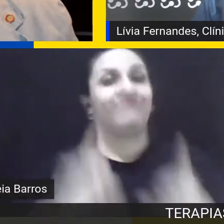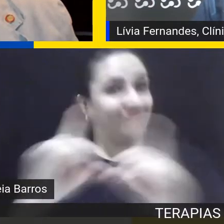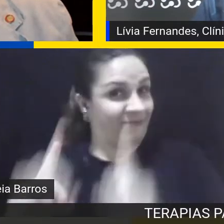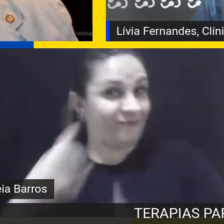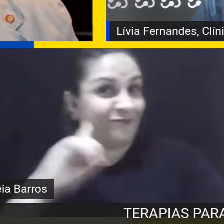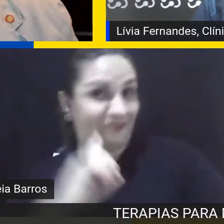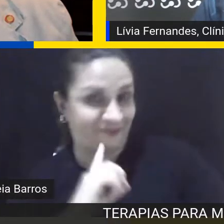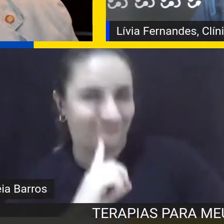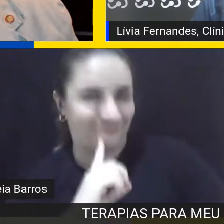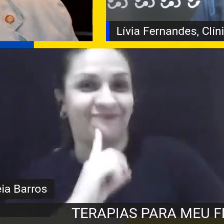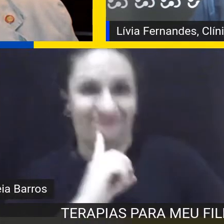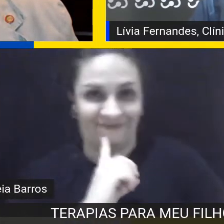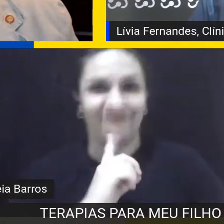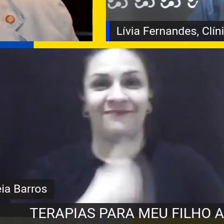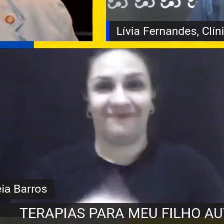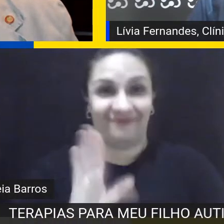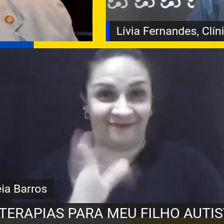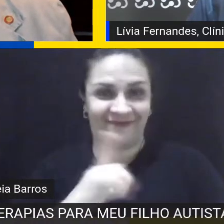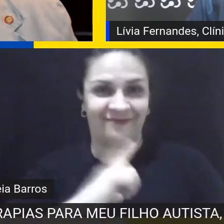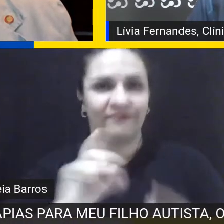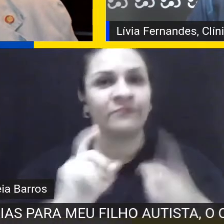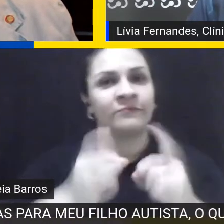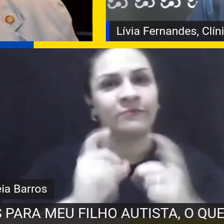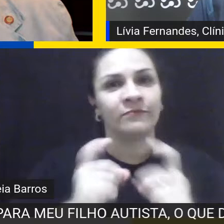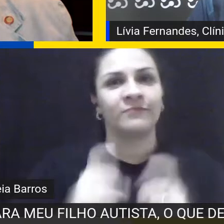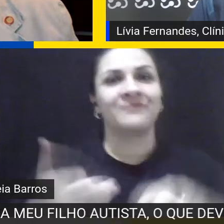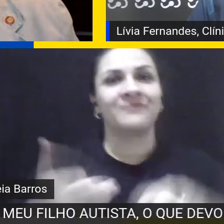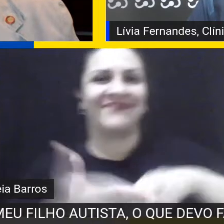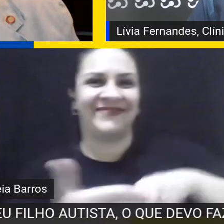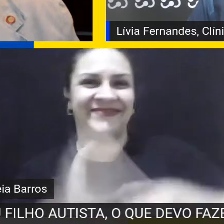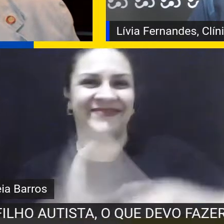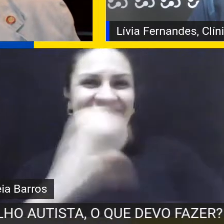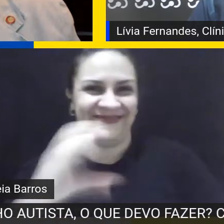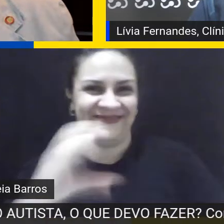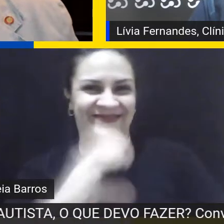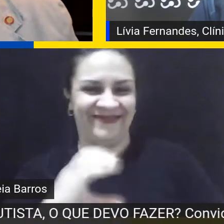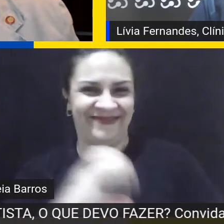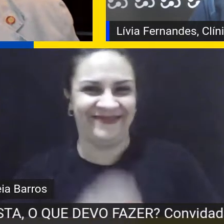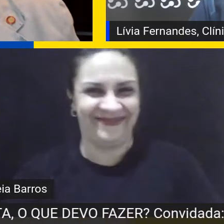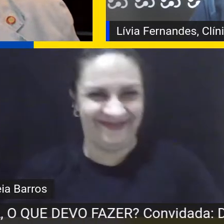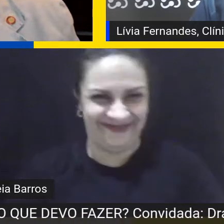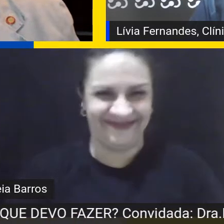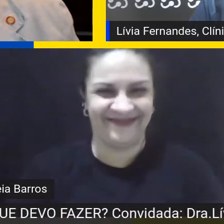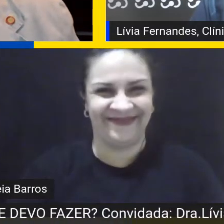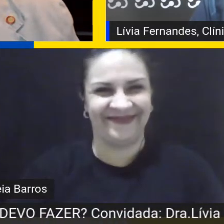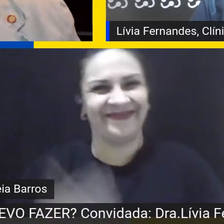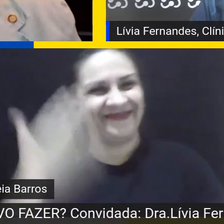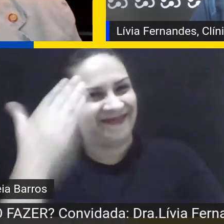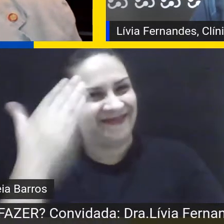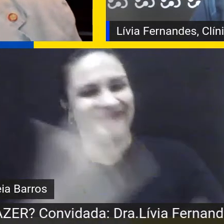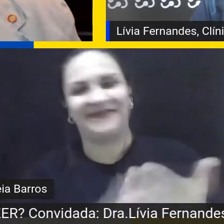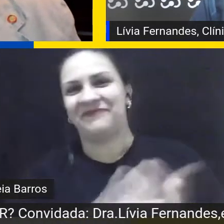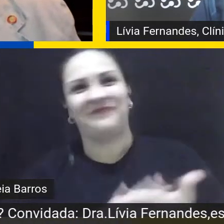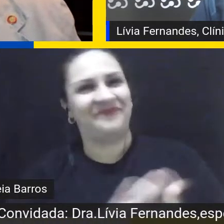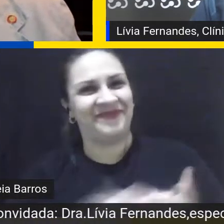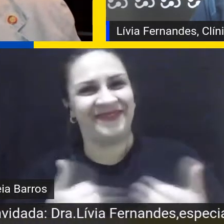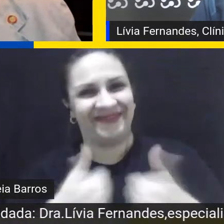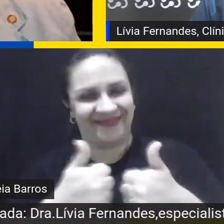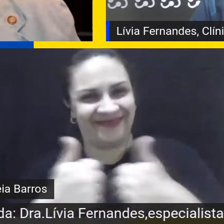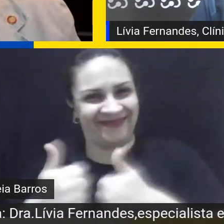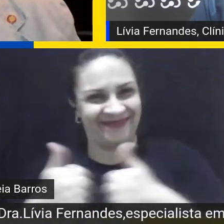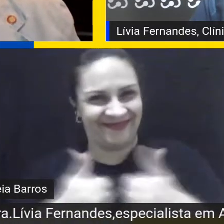e ela é coordenadora do Moab, aqui na Ceilândia. Obrigado, Andréia, por todas as nossas lives,